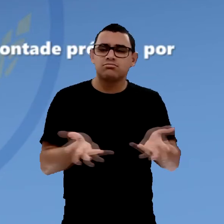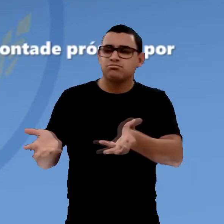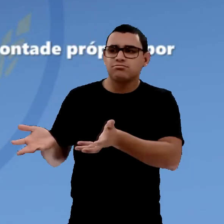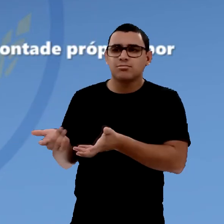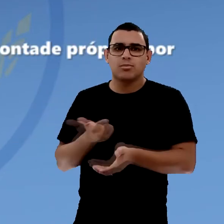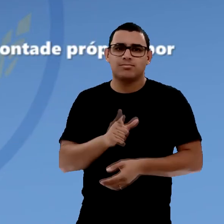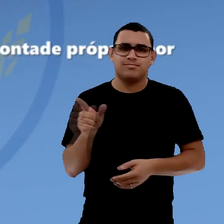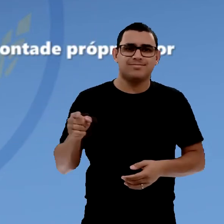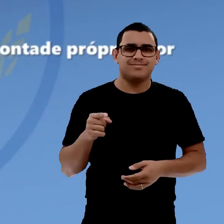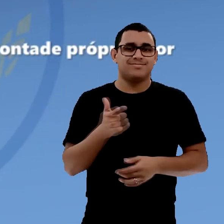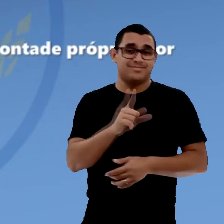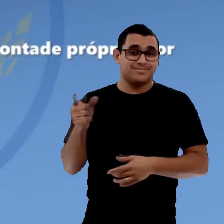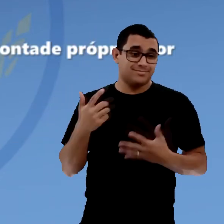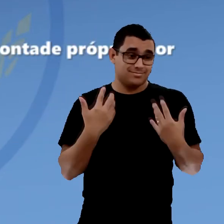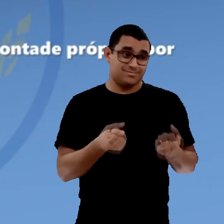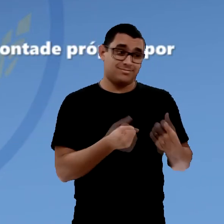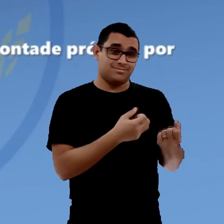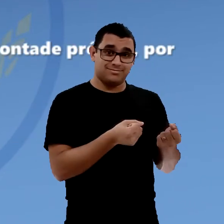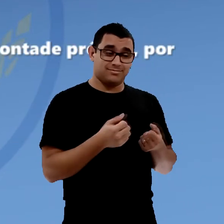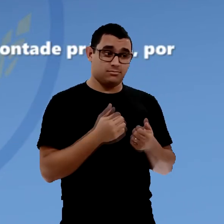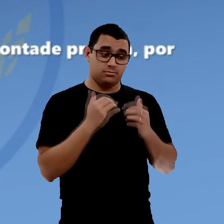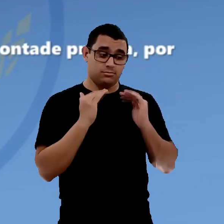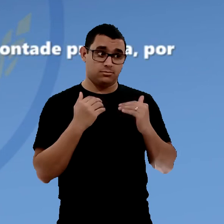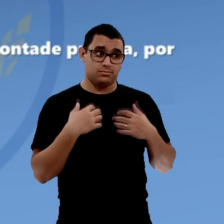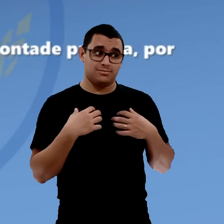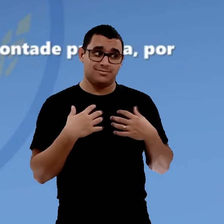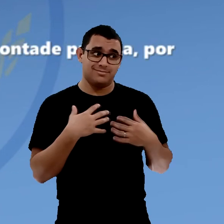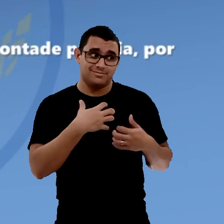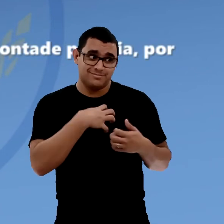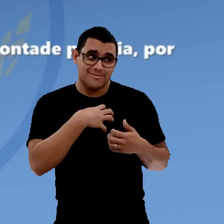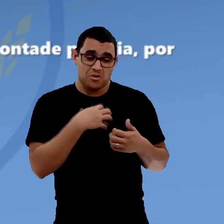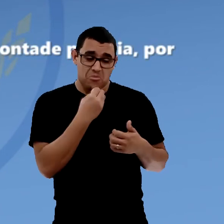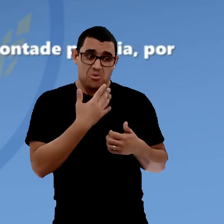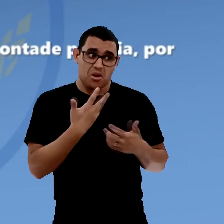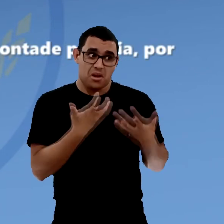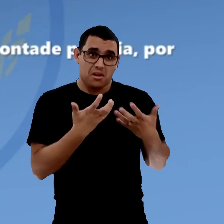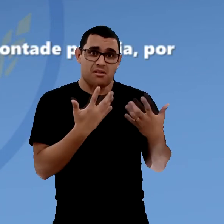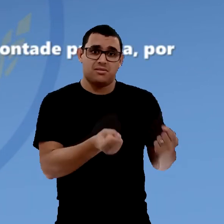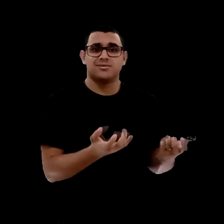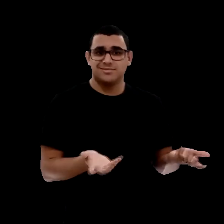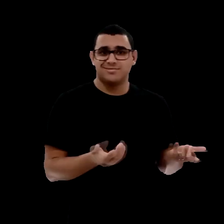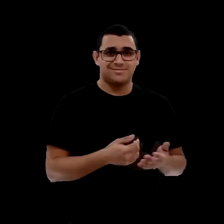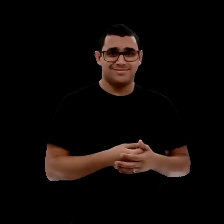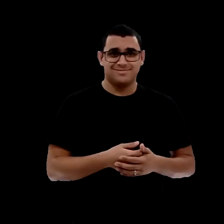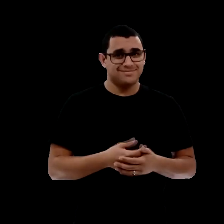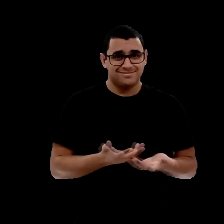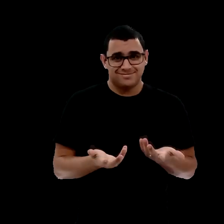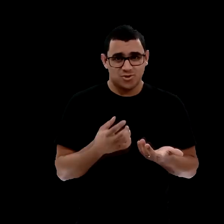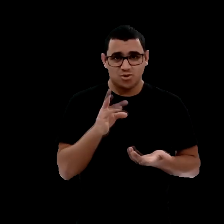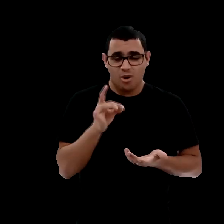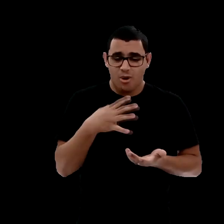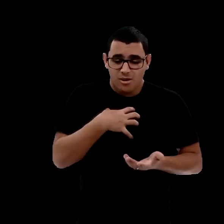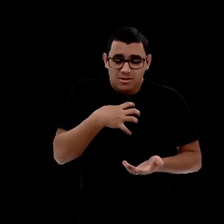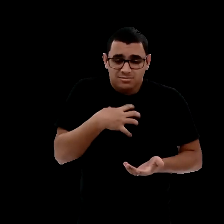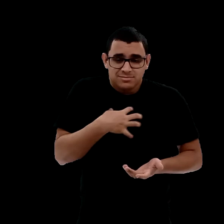outros, e os outros fazem a vontade da pessoa somente pela conversa, pelo bate-papo, pela amizade.